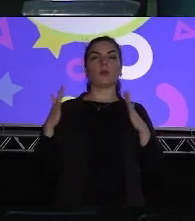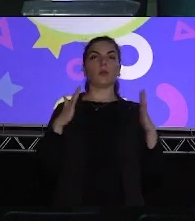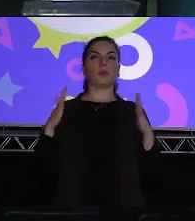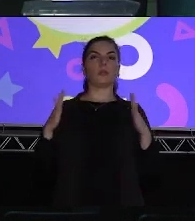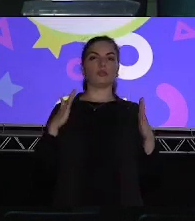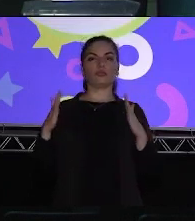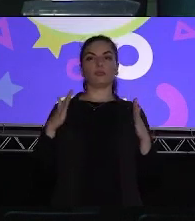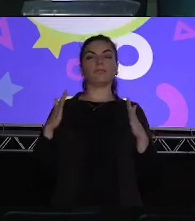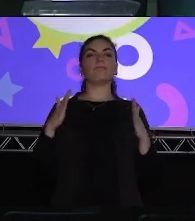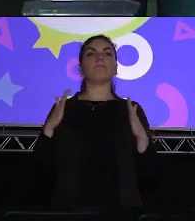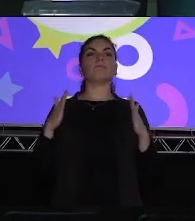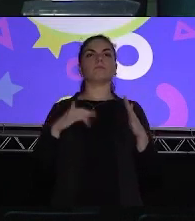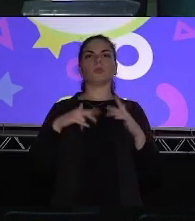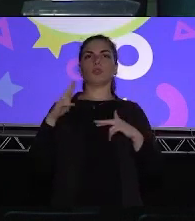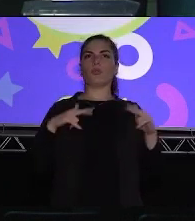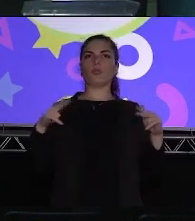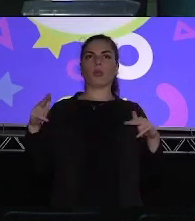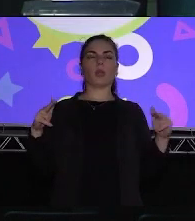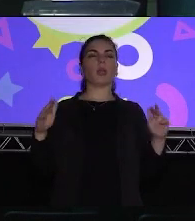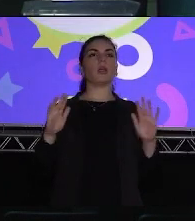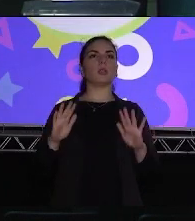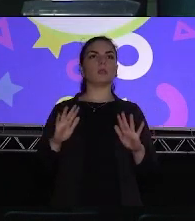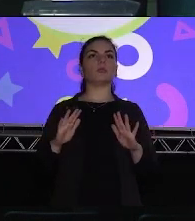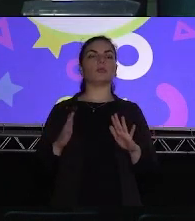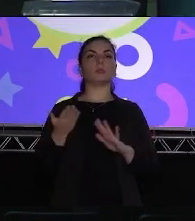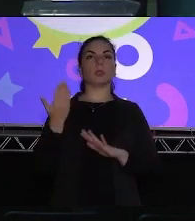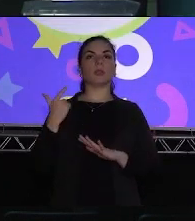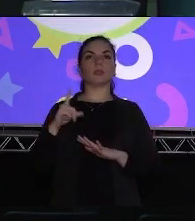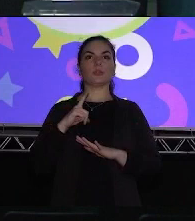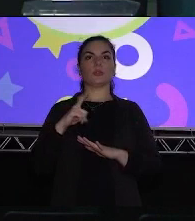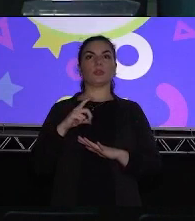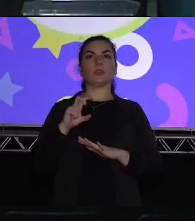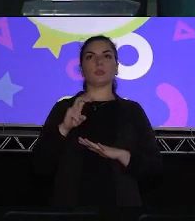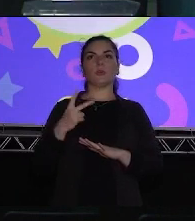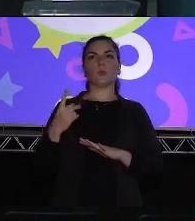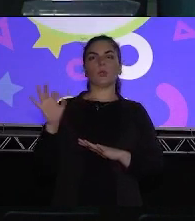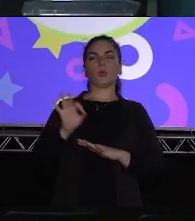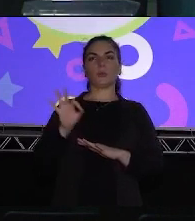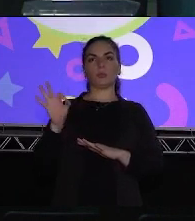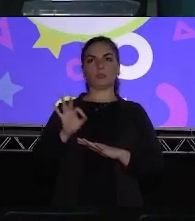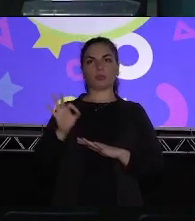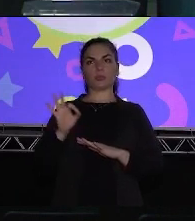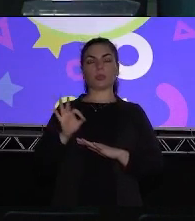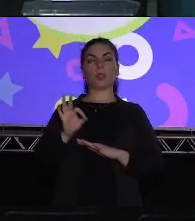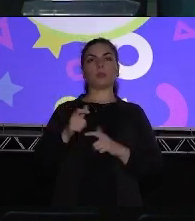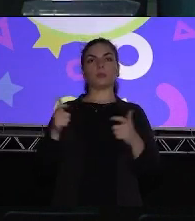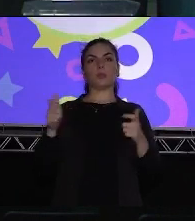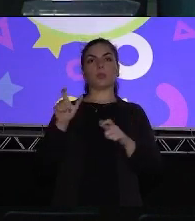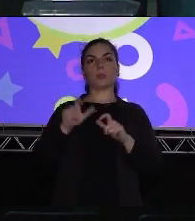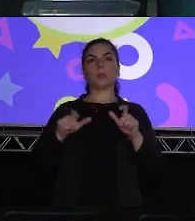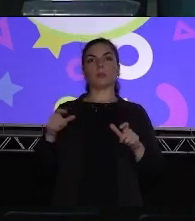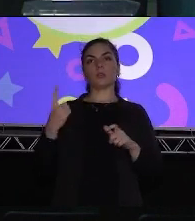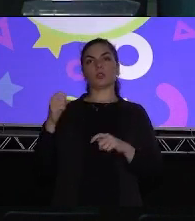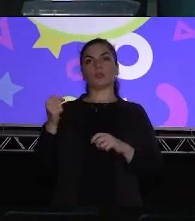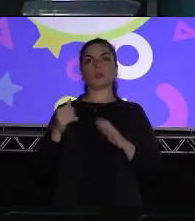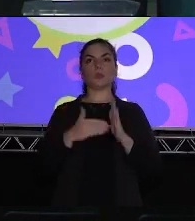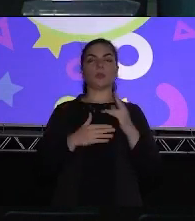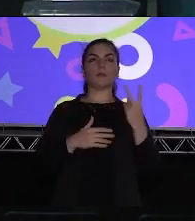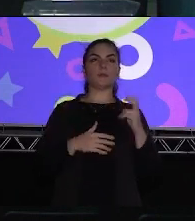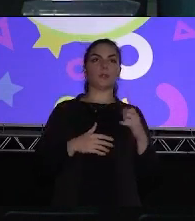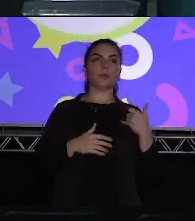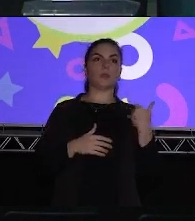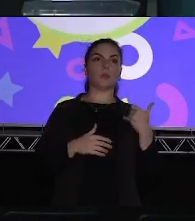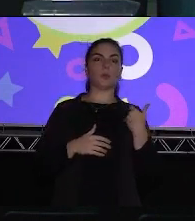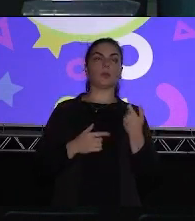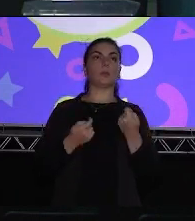bem diferente do que normalmente a gente tinha. A gente teve 51% das pessoas entre 18 e 25 anos, mas